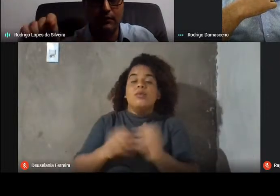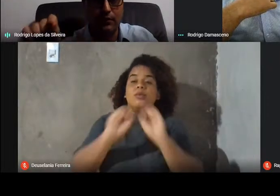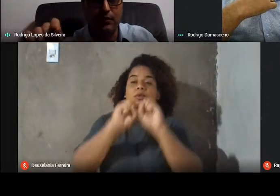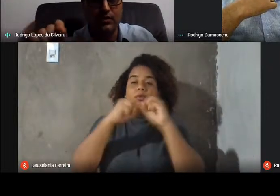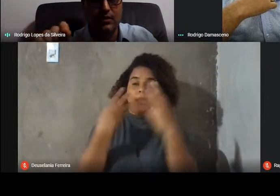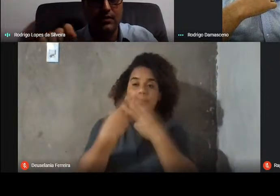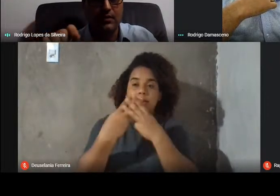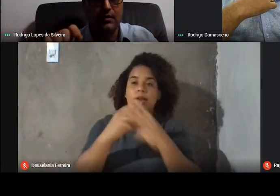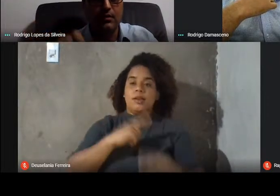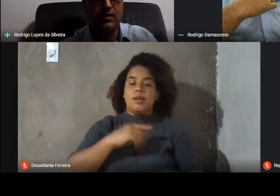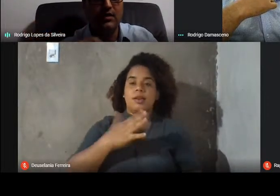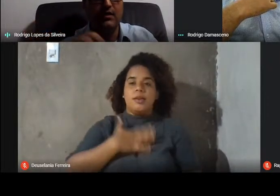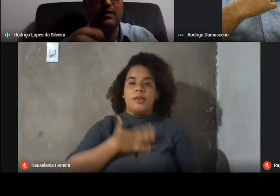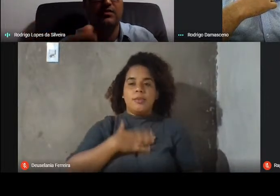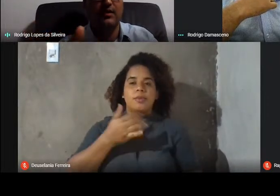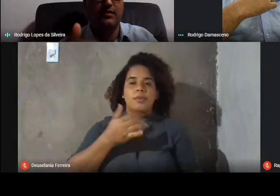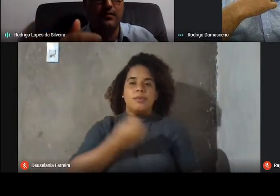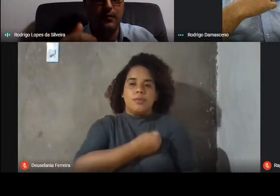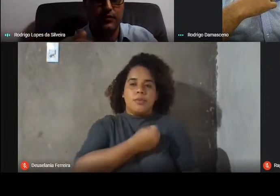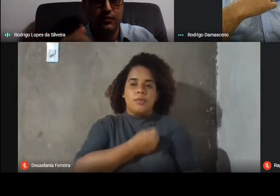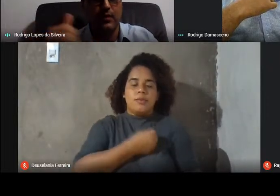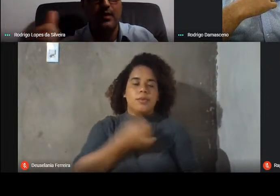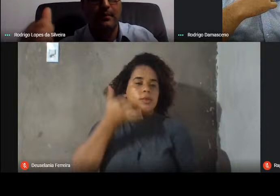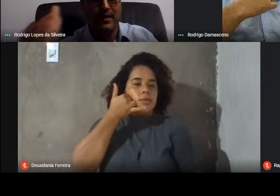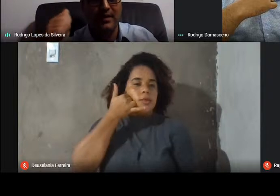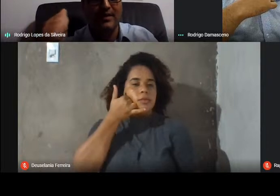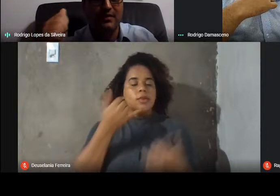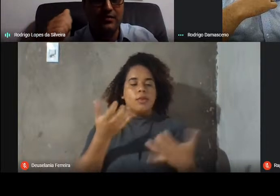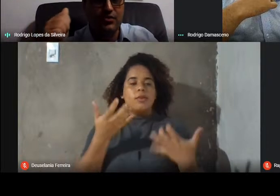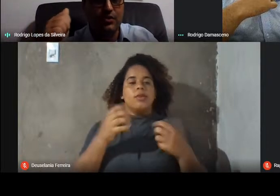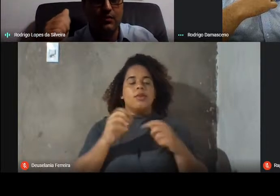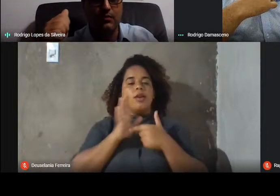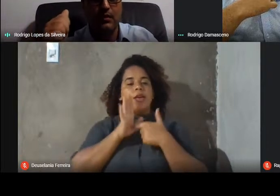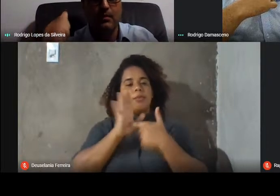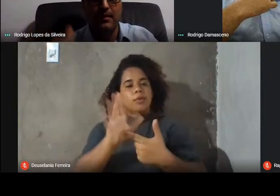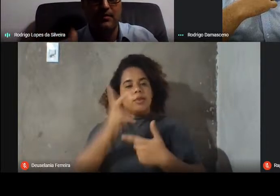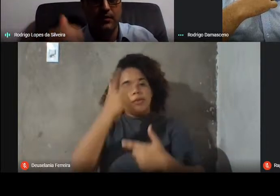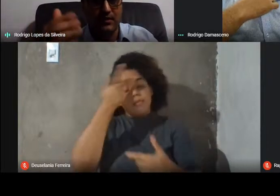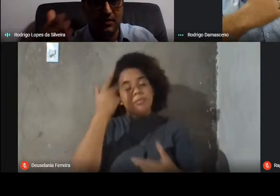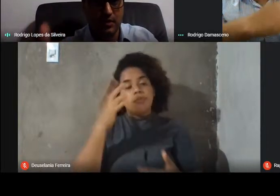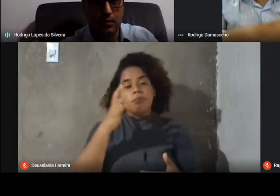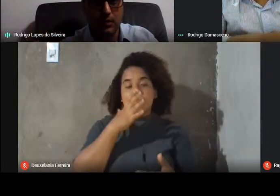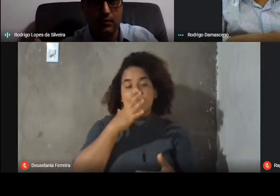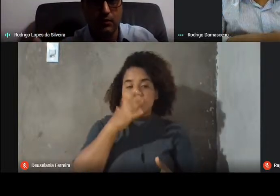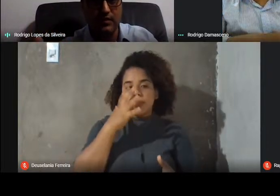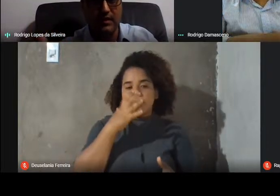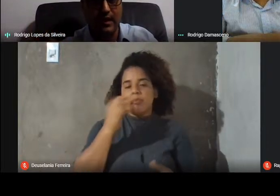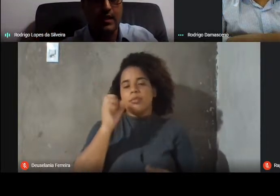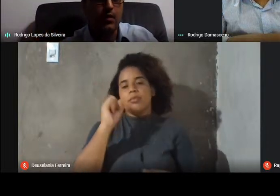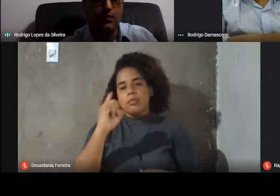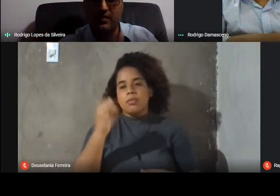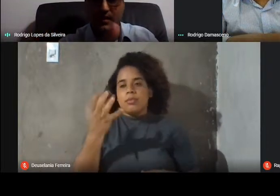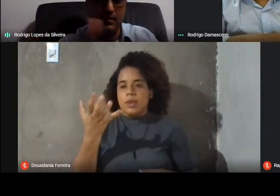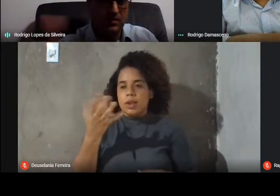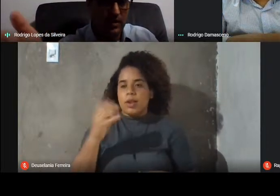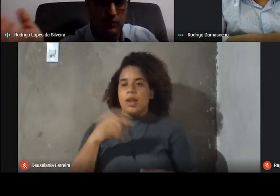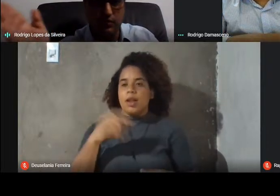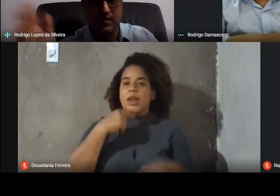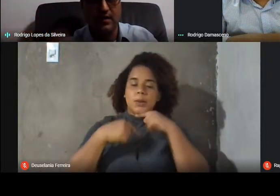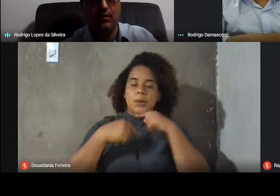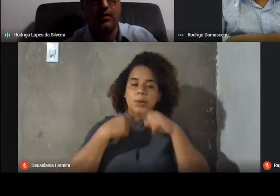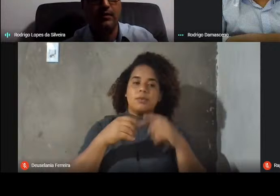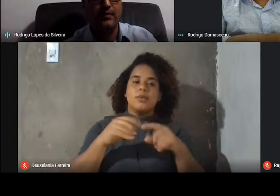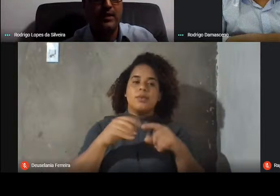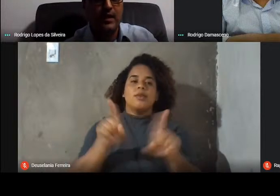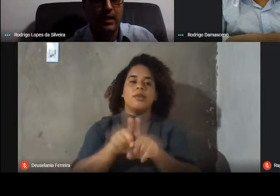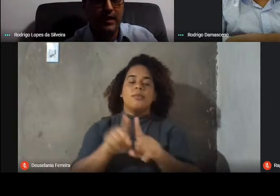tem meu telefone e eu queria que deixasse exposto para quem está assistindo, para se quiser tirar alguma dúvida, tá? Ou se quiserem também tirar